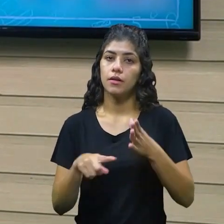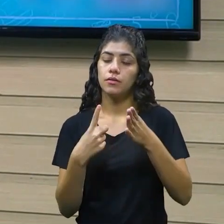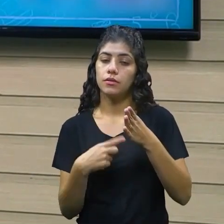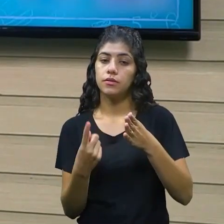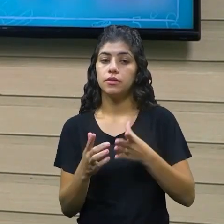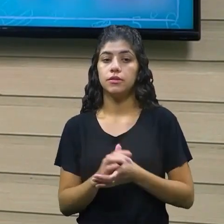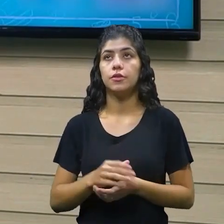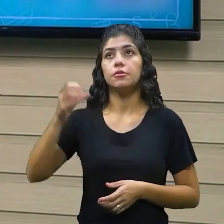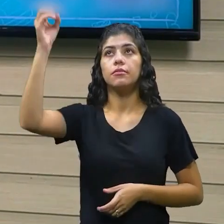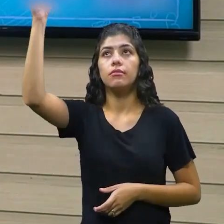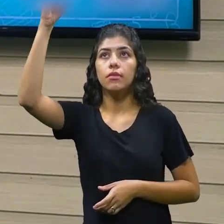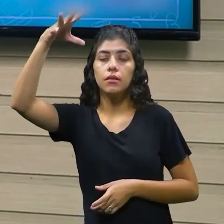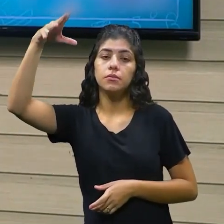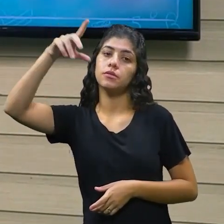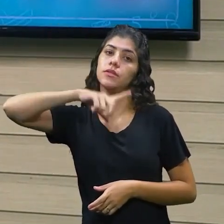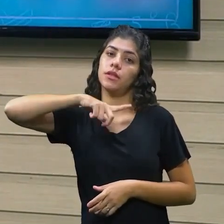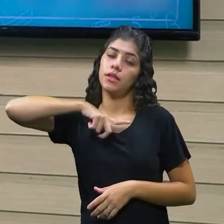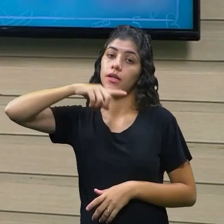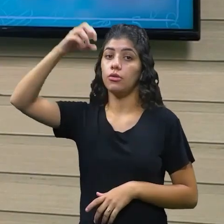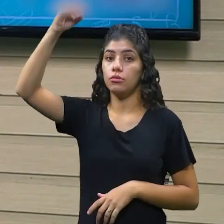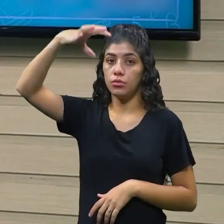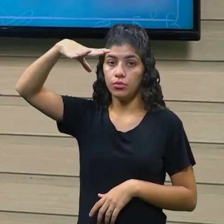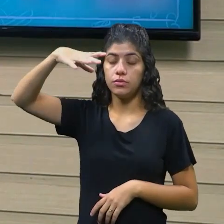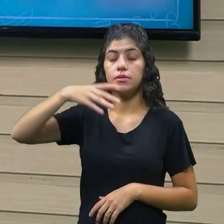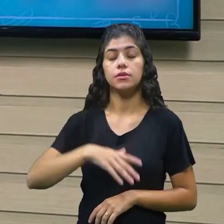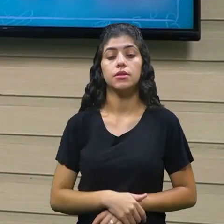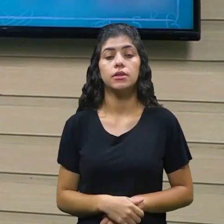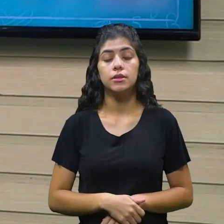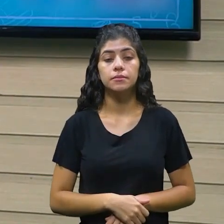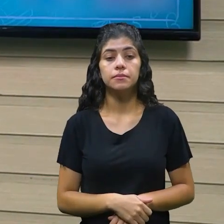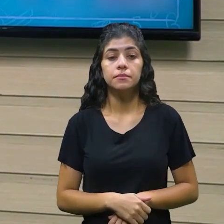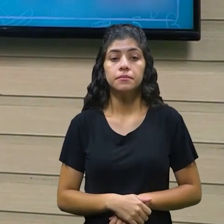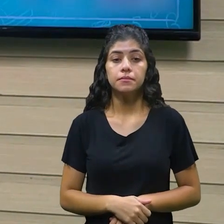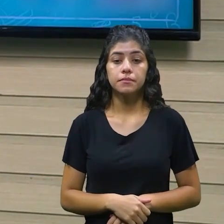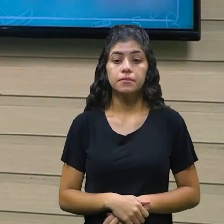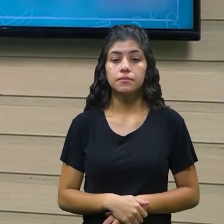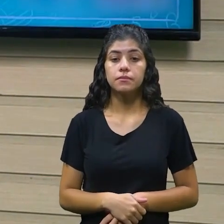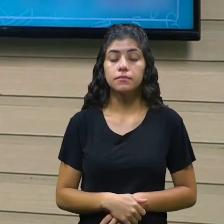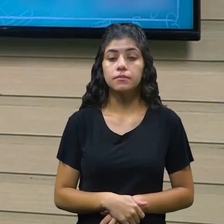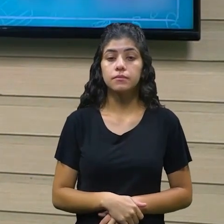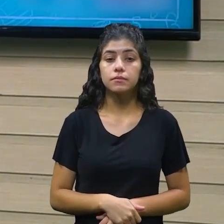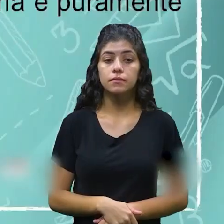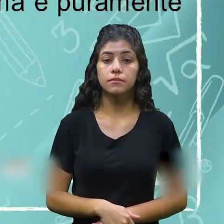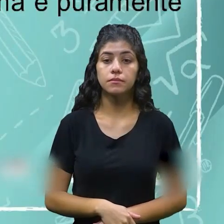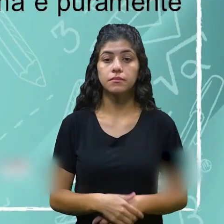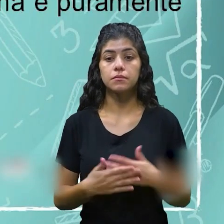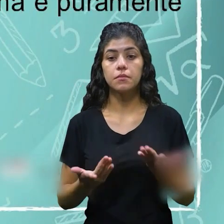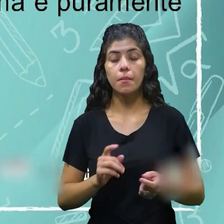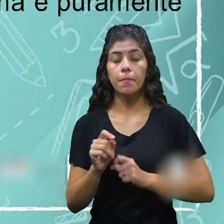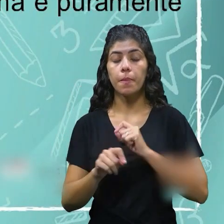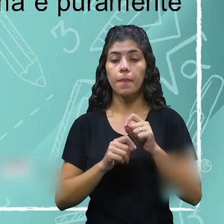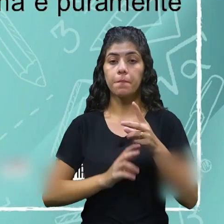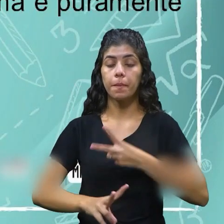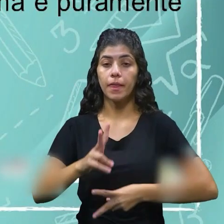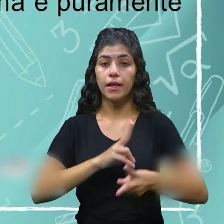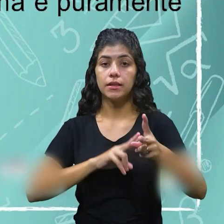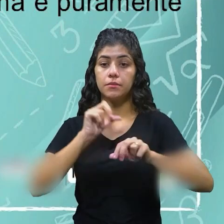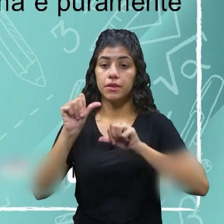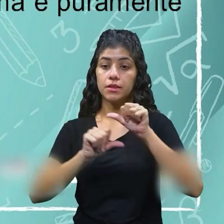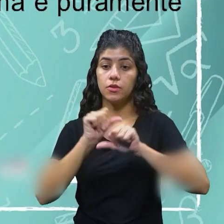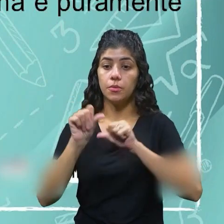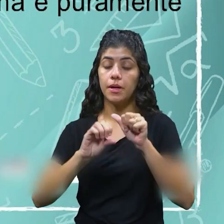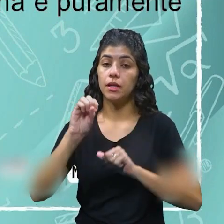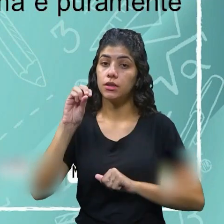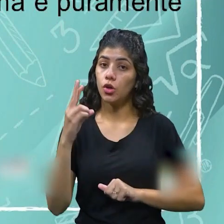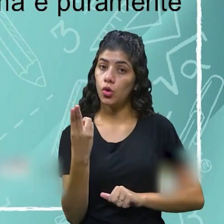né, os alimentos. Se for numa lâmpada, você tem ali a energia sendo transformada em energia luminosa. Então, ela é sempre